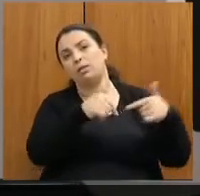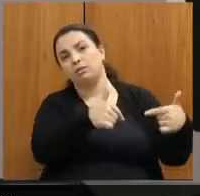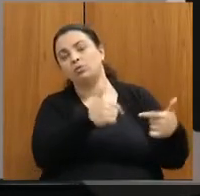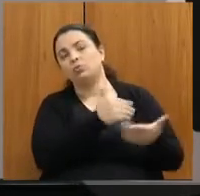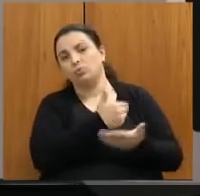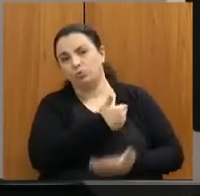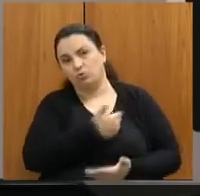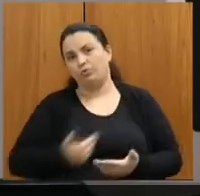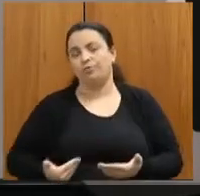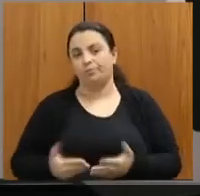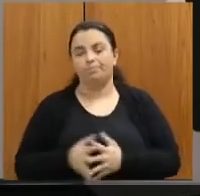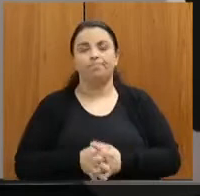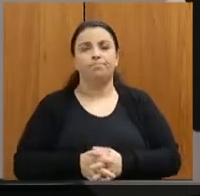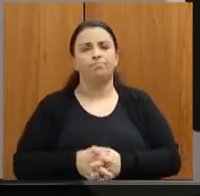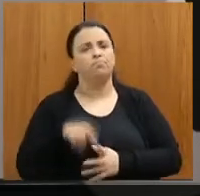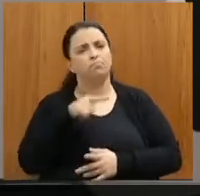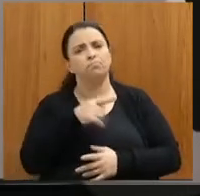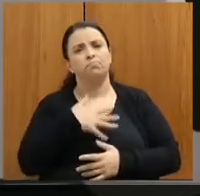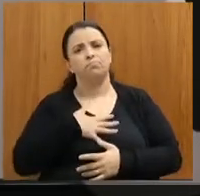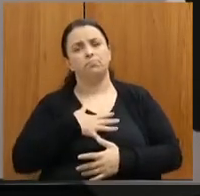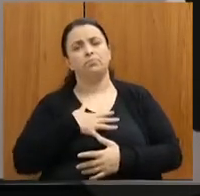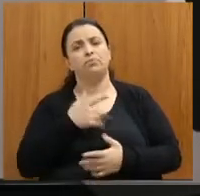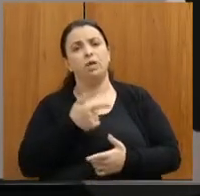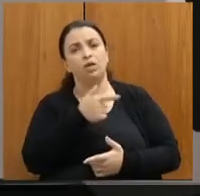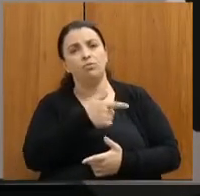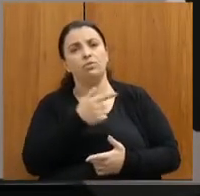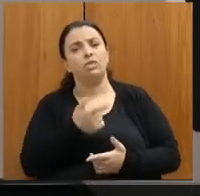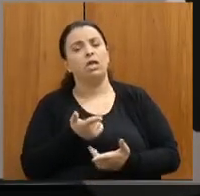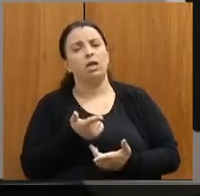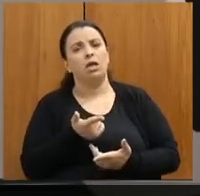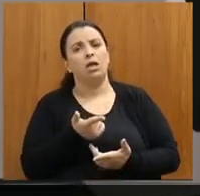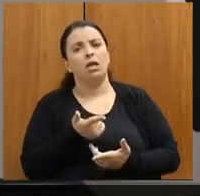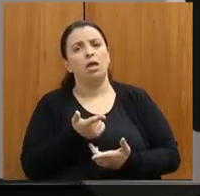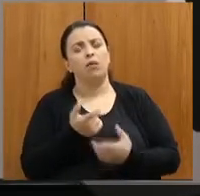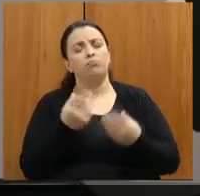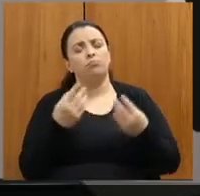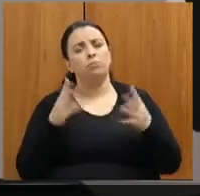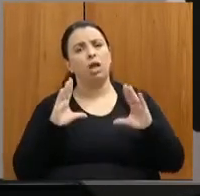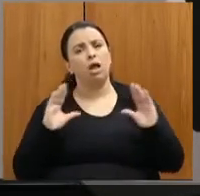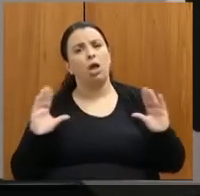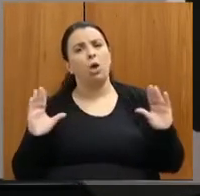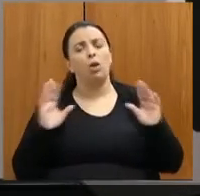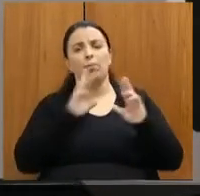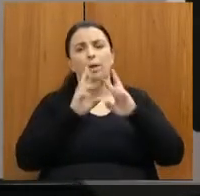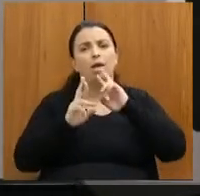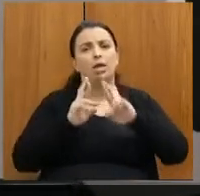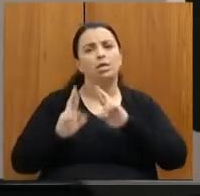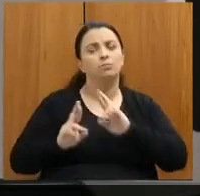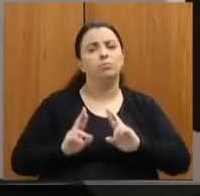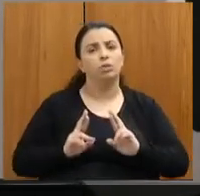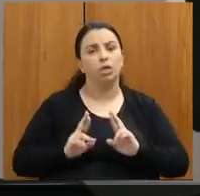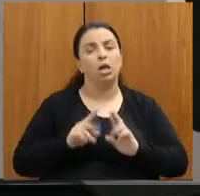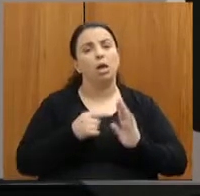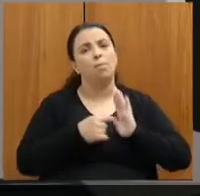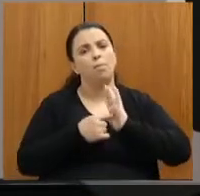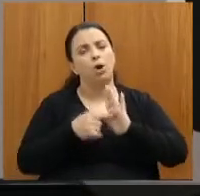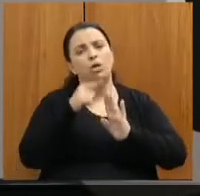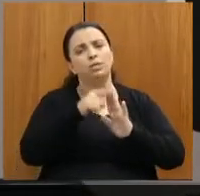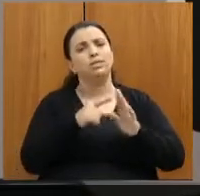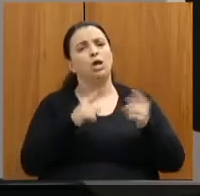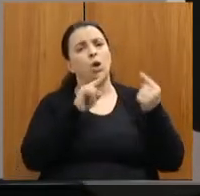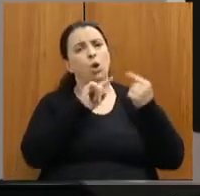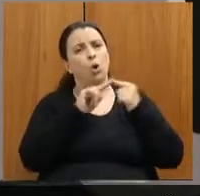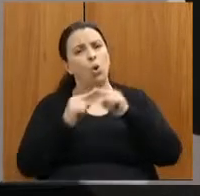Tranquilidade e apresentar aqui e responder os deputados ou seja a coerência